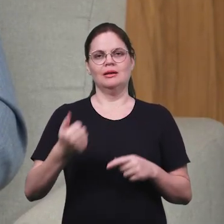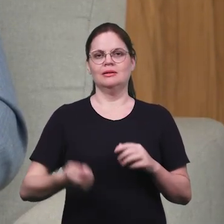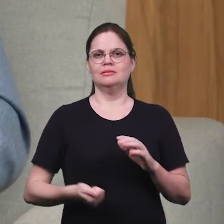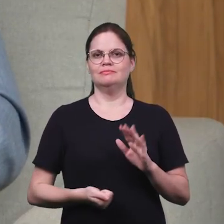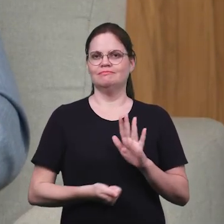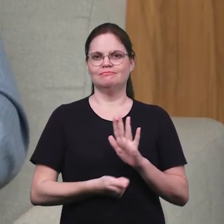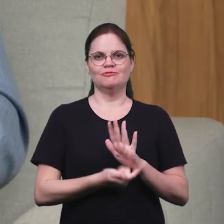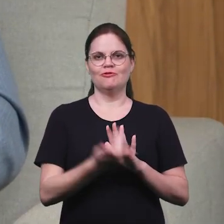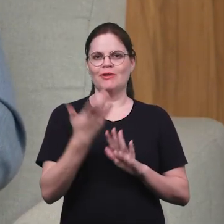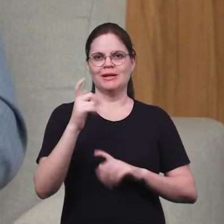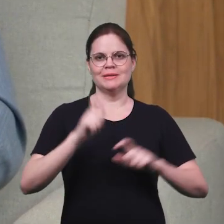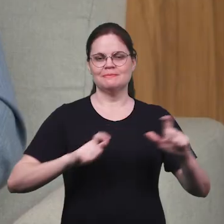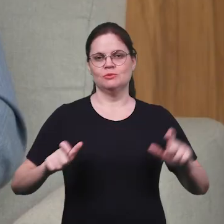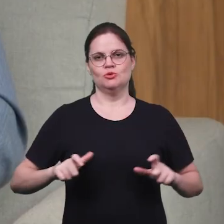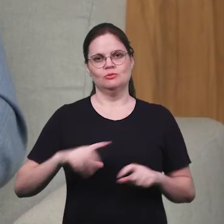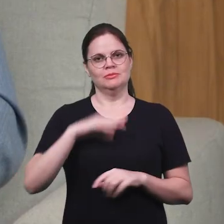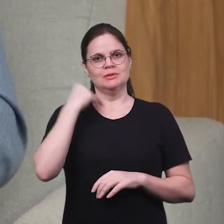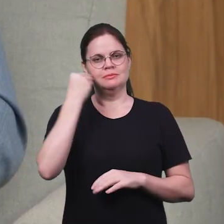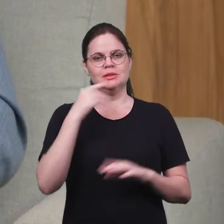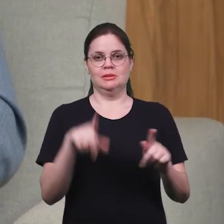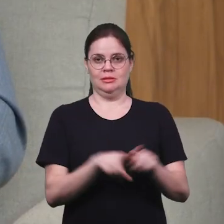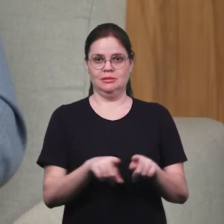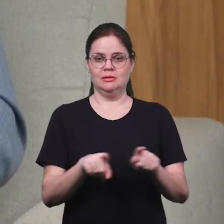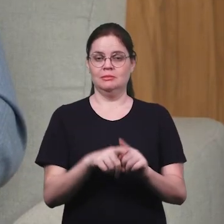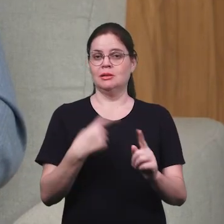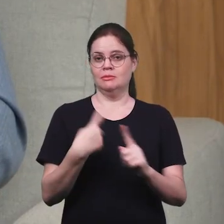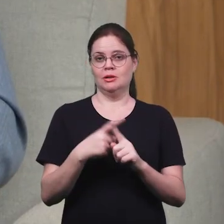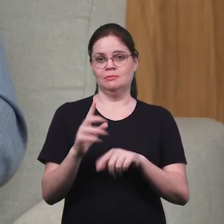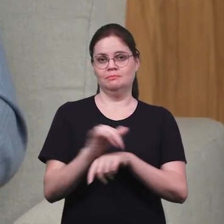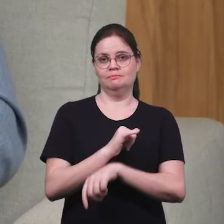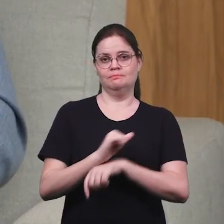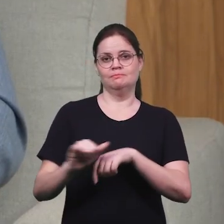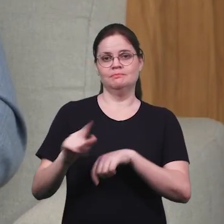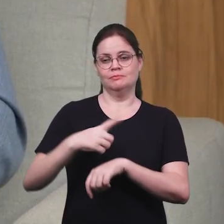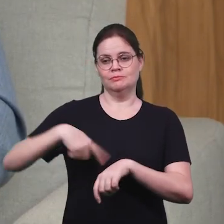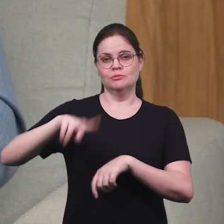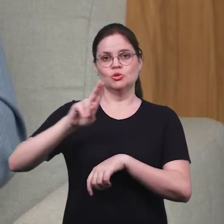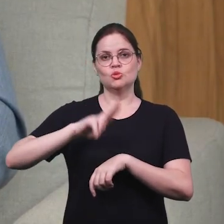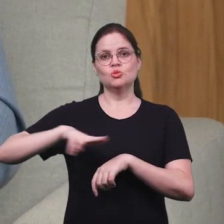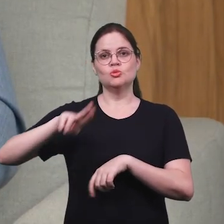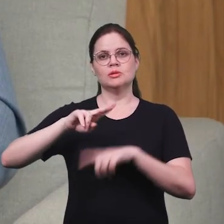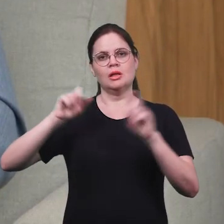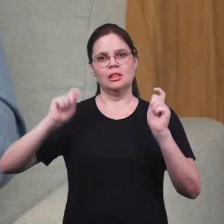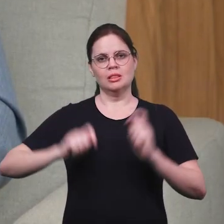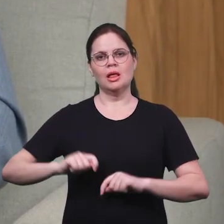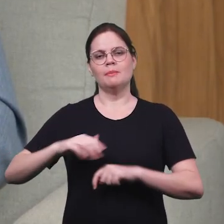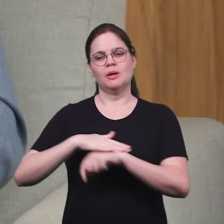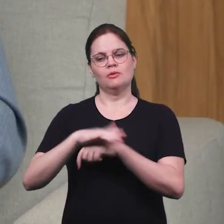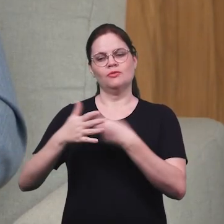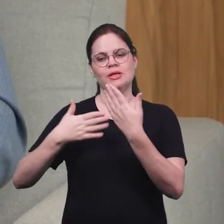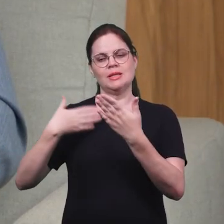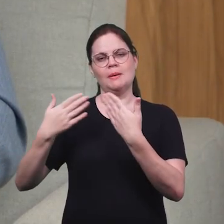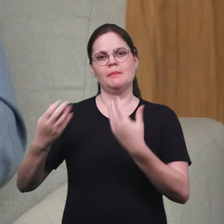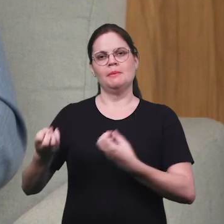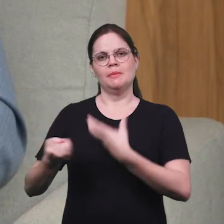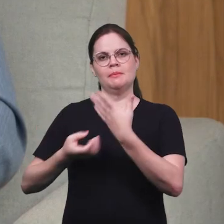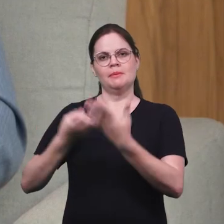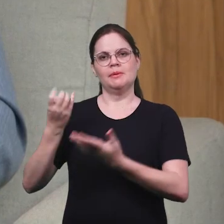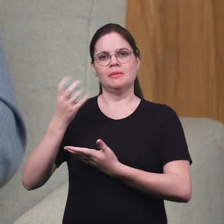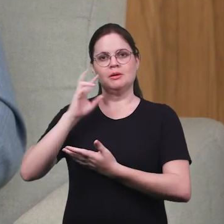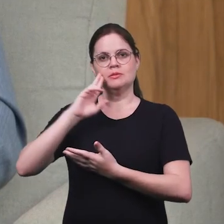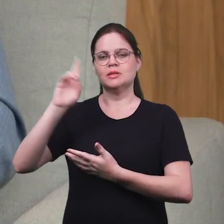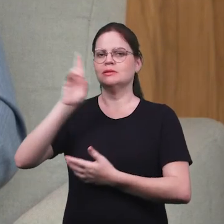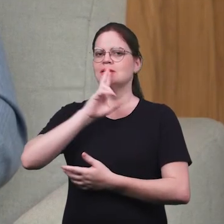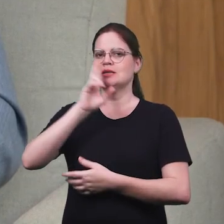uma ferramenta de Deus, né? Um recurso da graça quando nós temos usado e temos